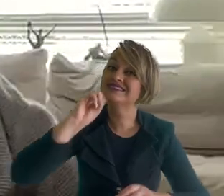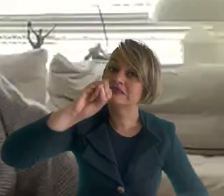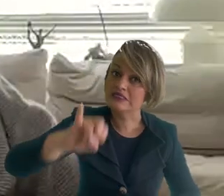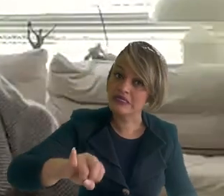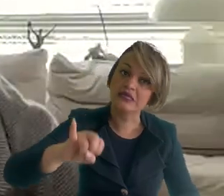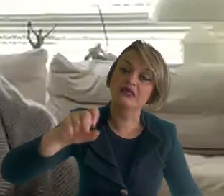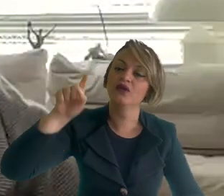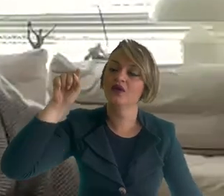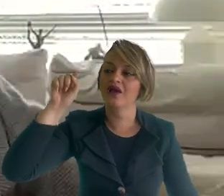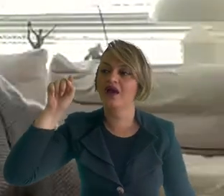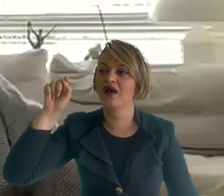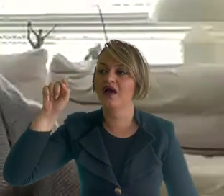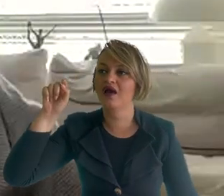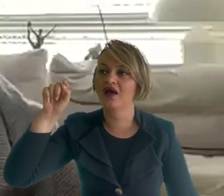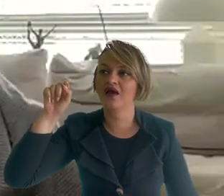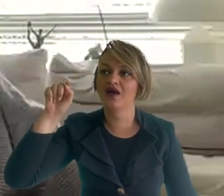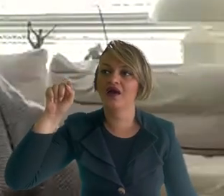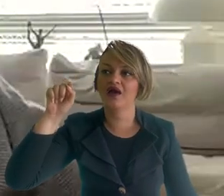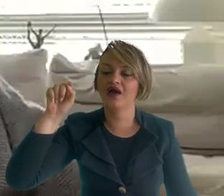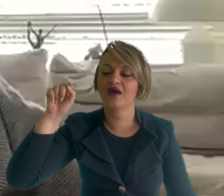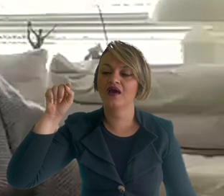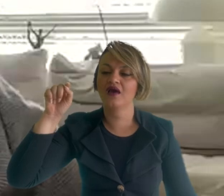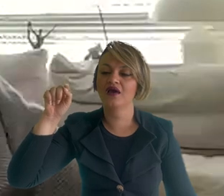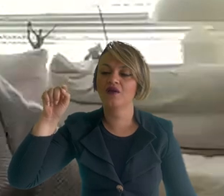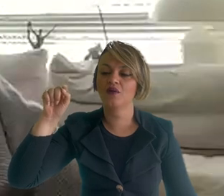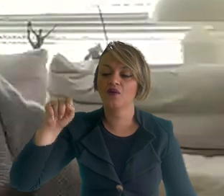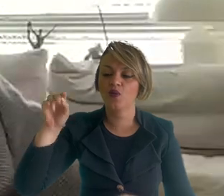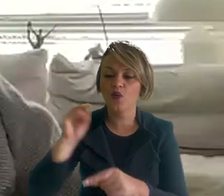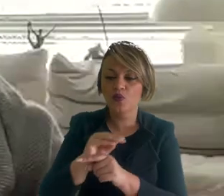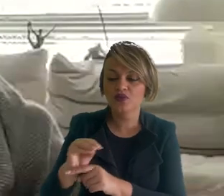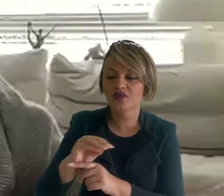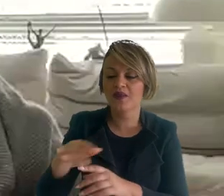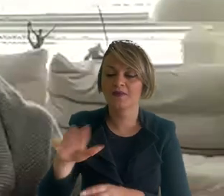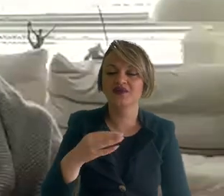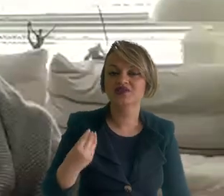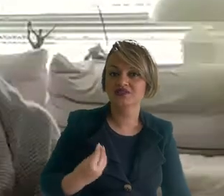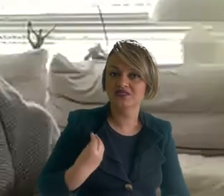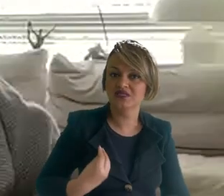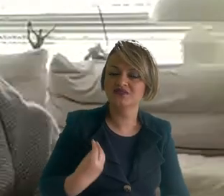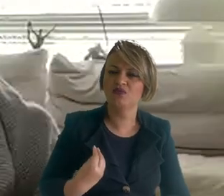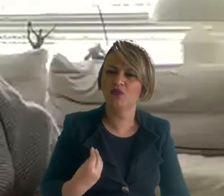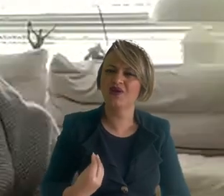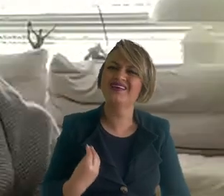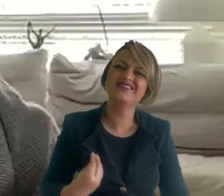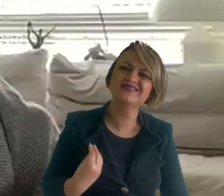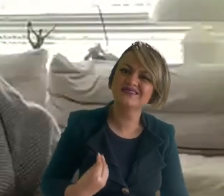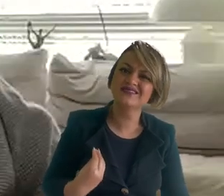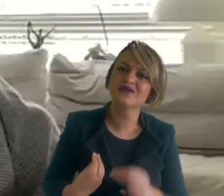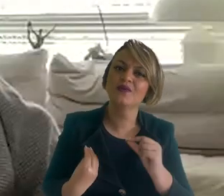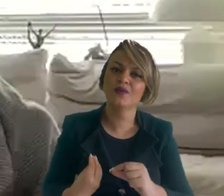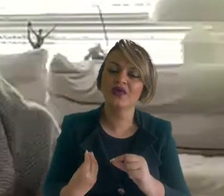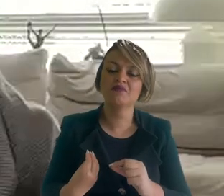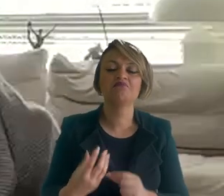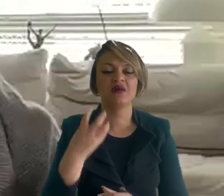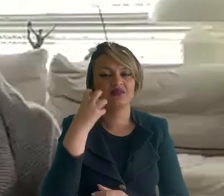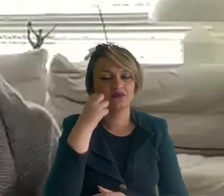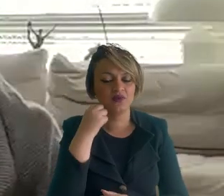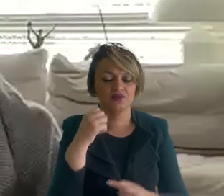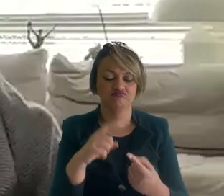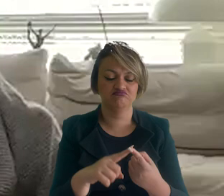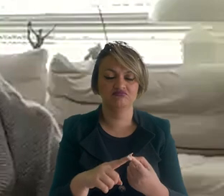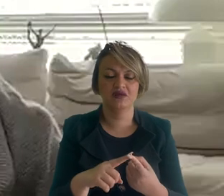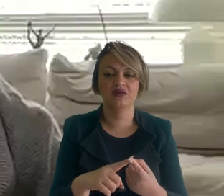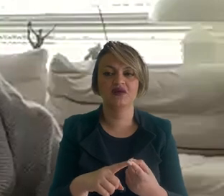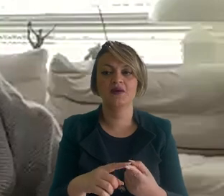preservada o mínimo existencial aí entra a questão do mínimo existencial patrimônio mínimo e